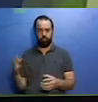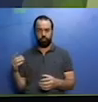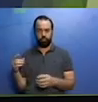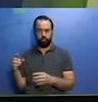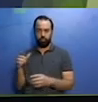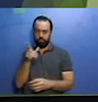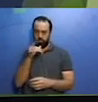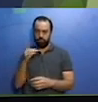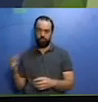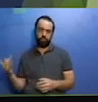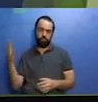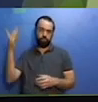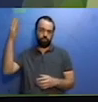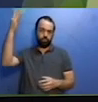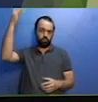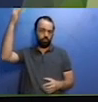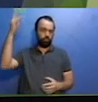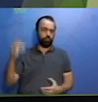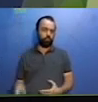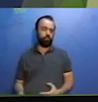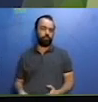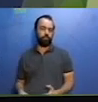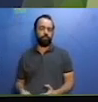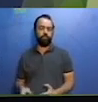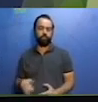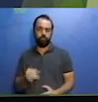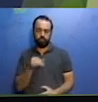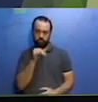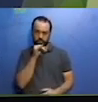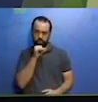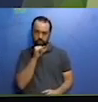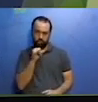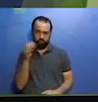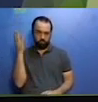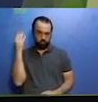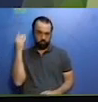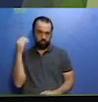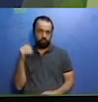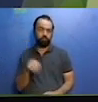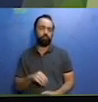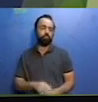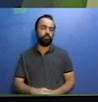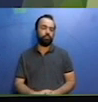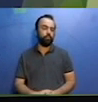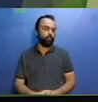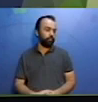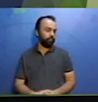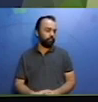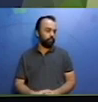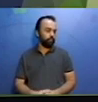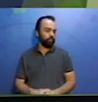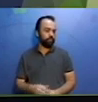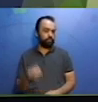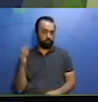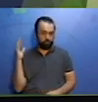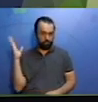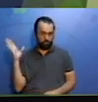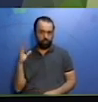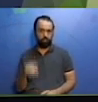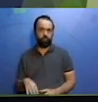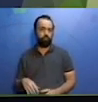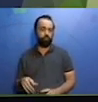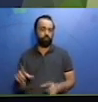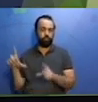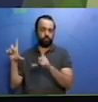o processo. Naquele exemplo que nós demos na obtenção do sal de cozinha. Aqui nós temos